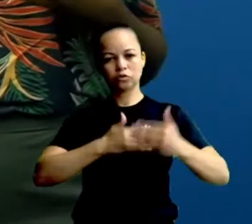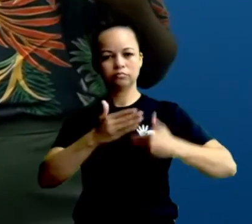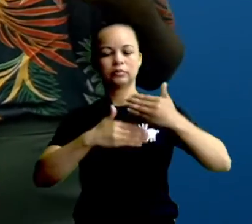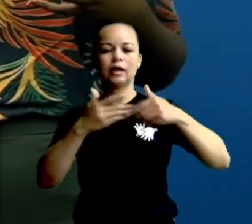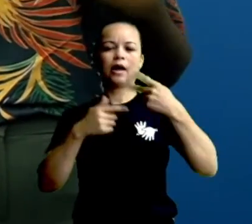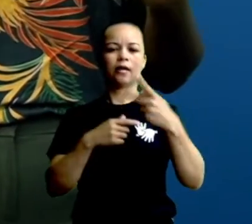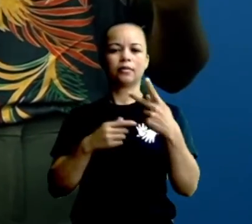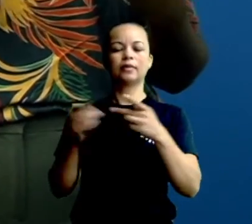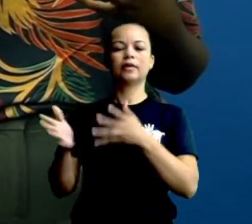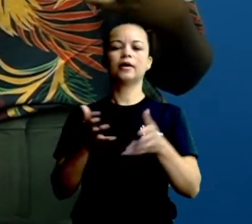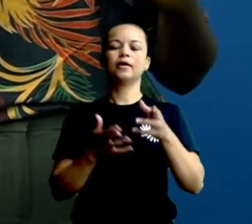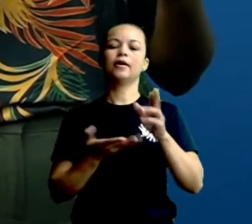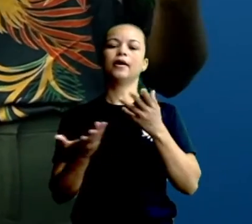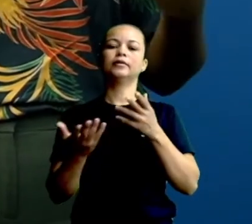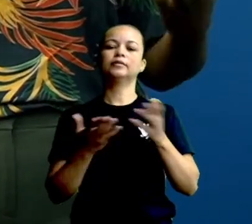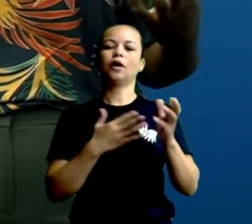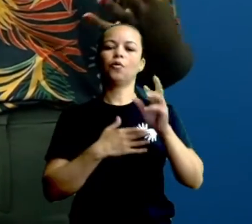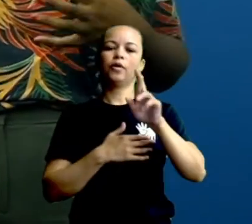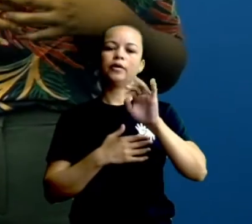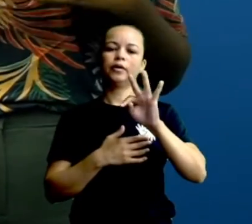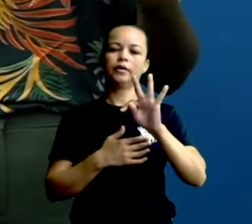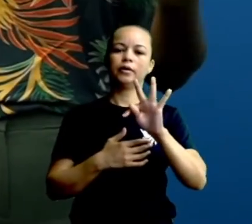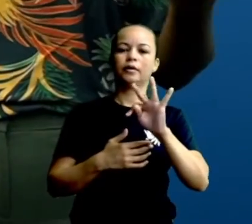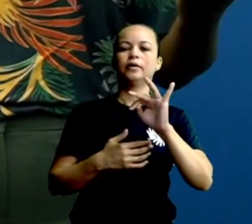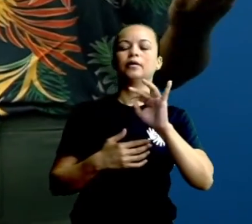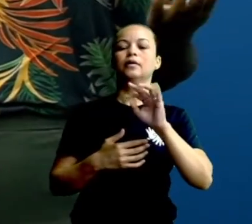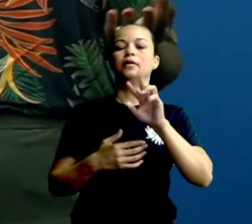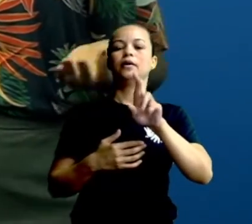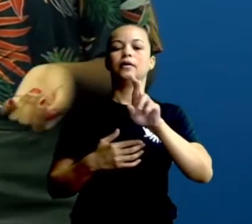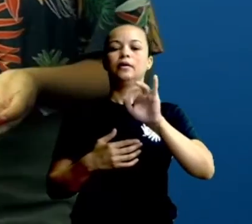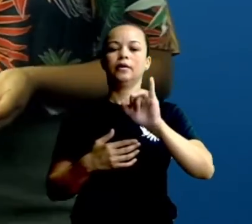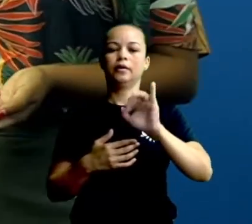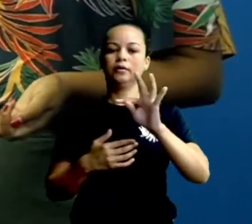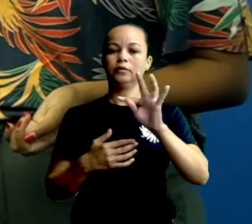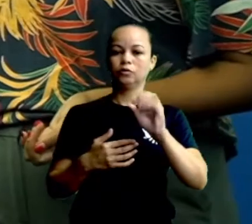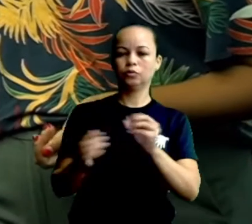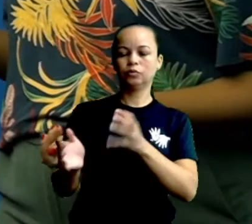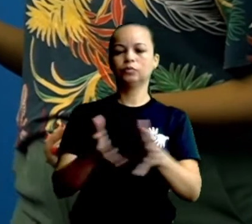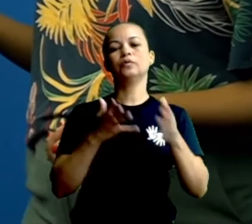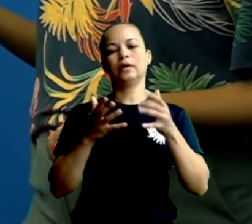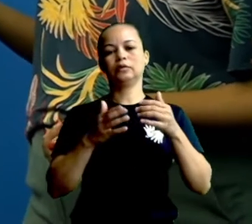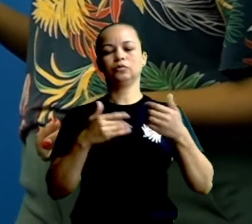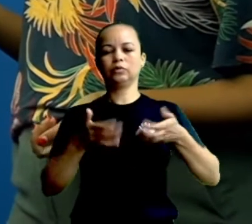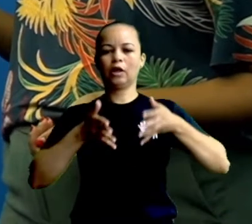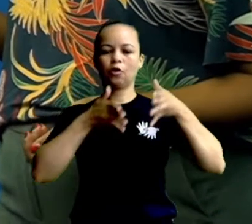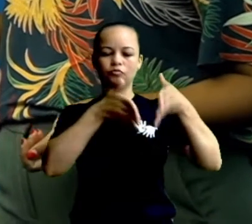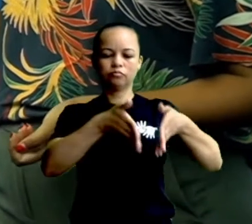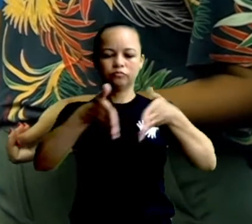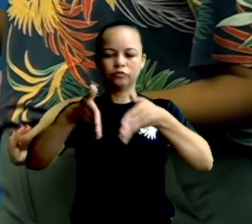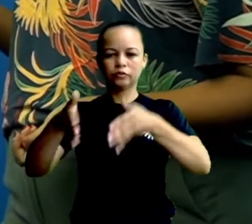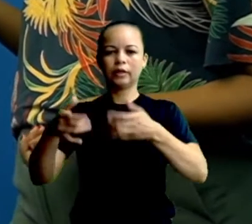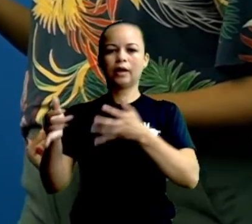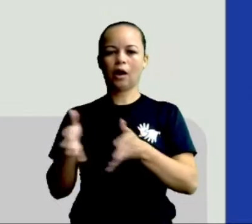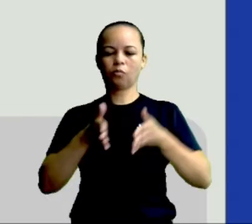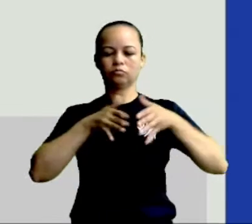essa herança, né, de realizar o rito quando as pessoas morrem, o funeral e tudo mais.